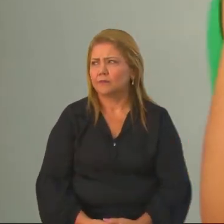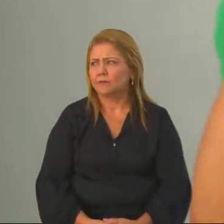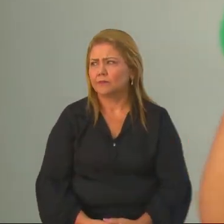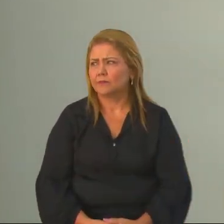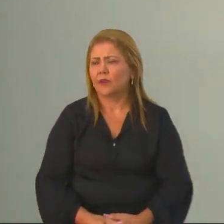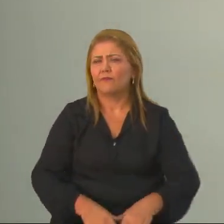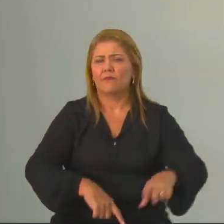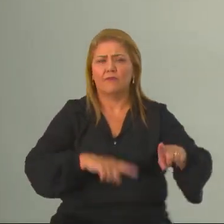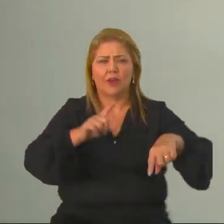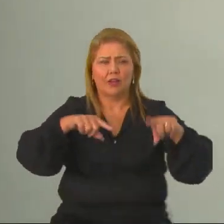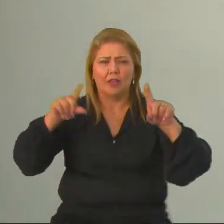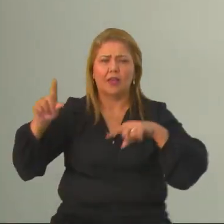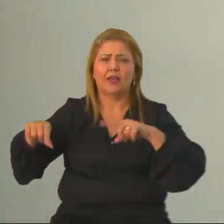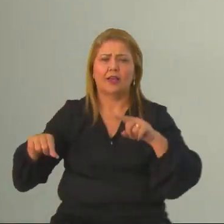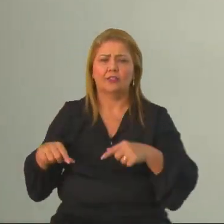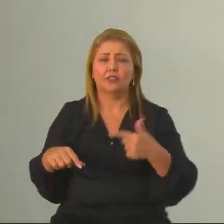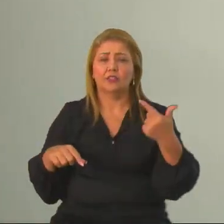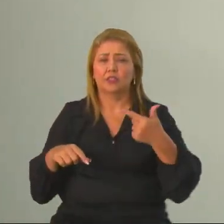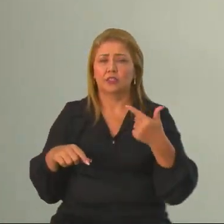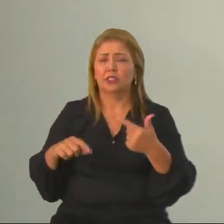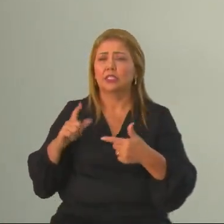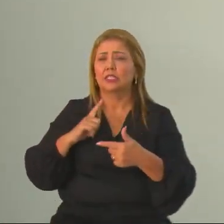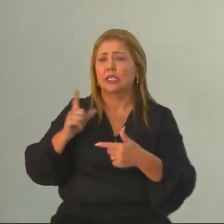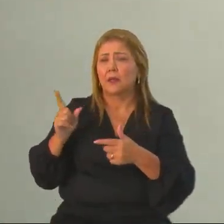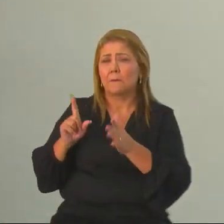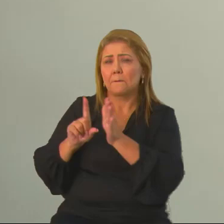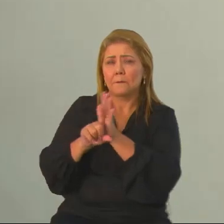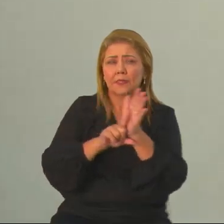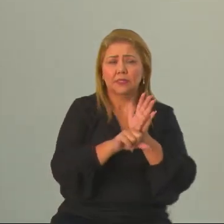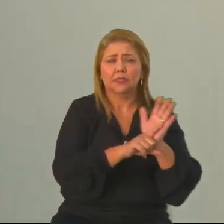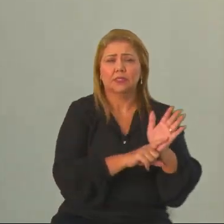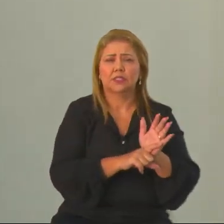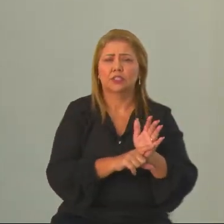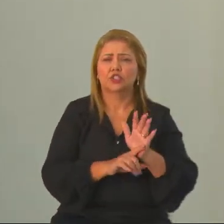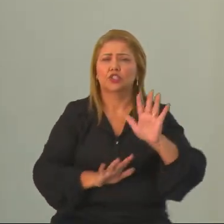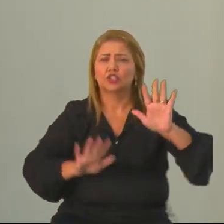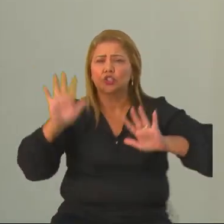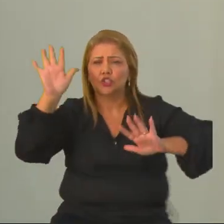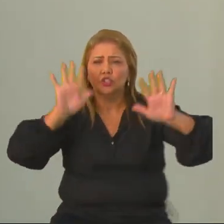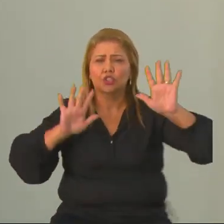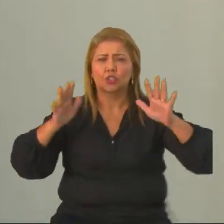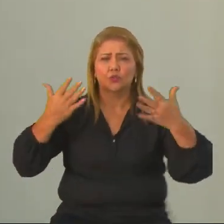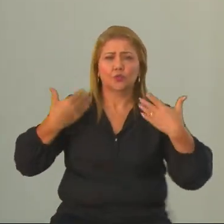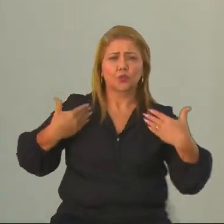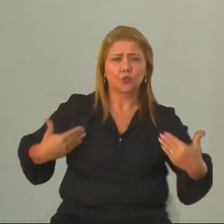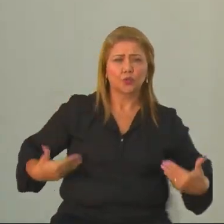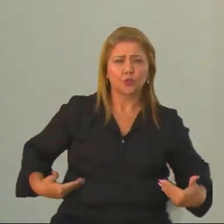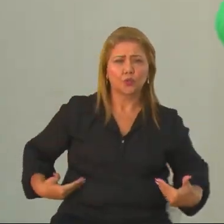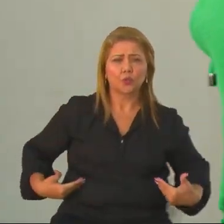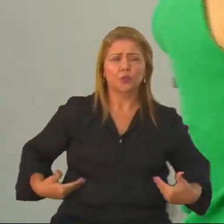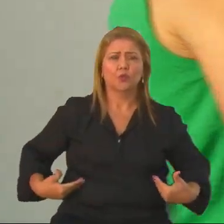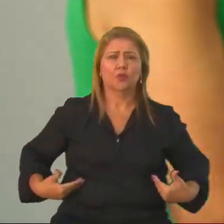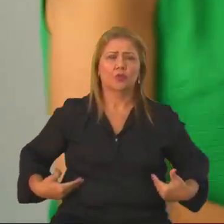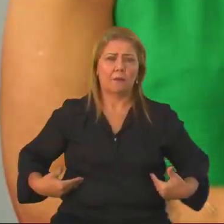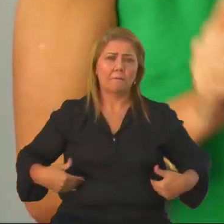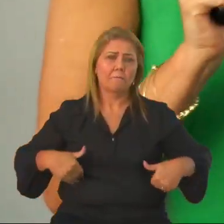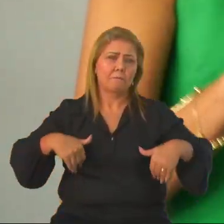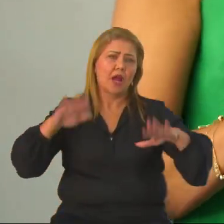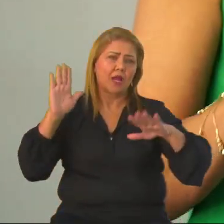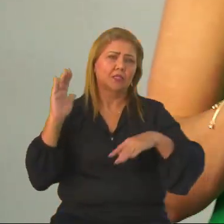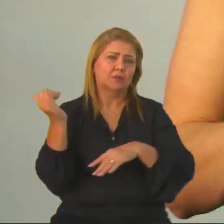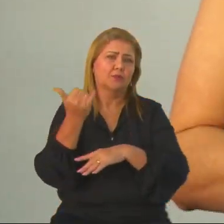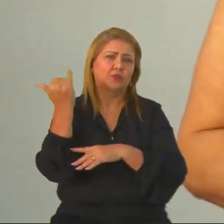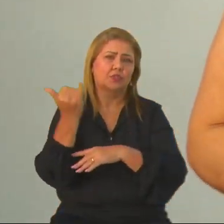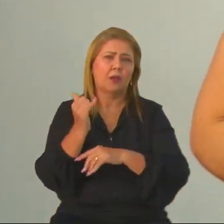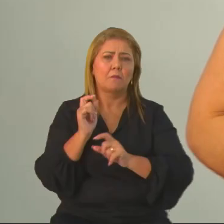Variado. Segundo essa pesquisa, os gestos e a postura dominam. As